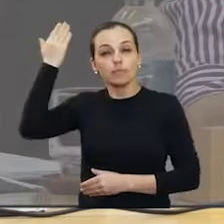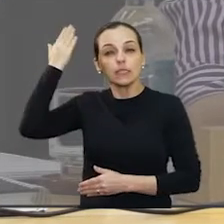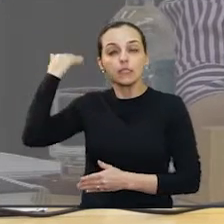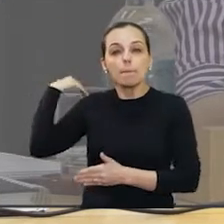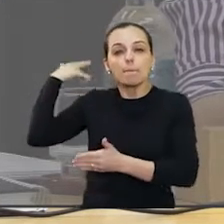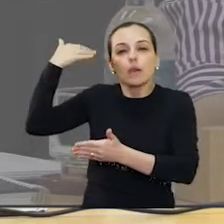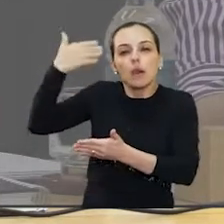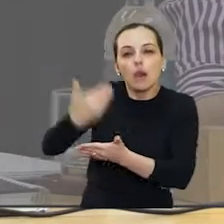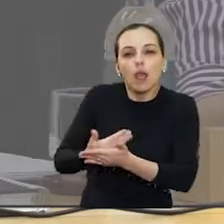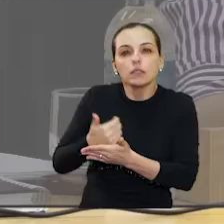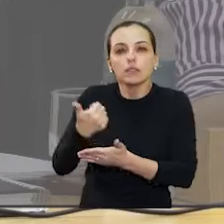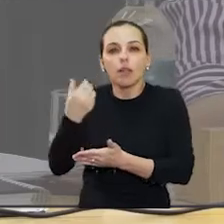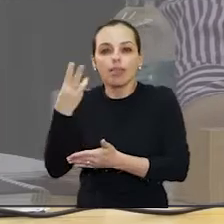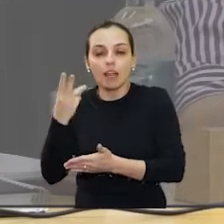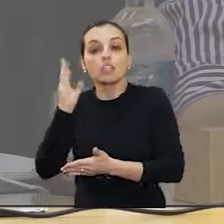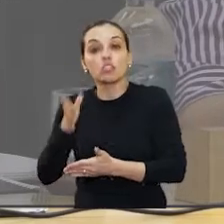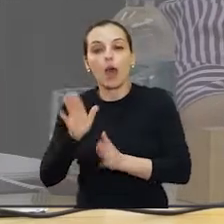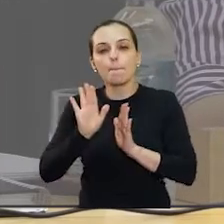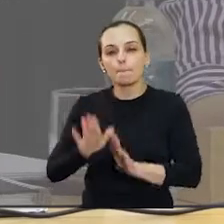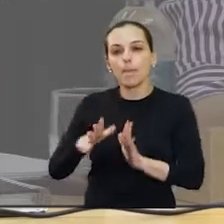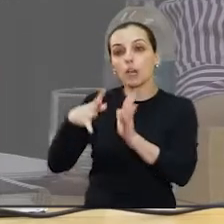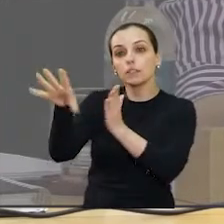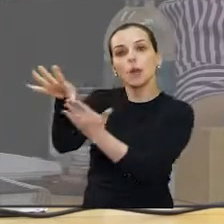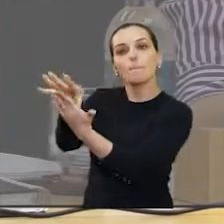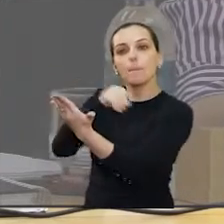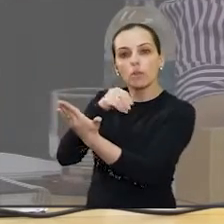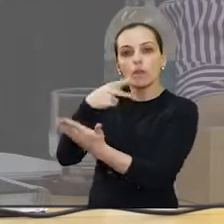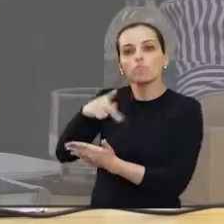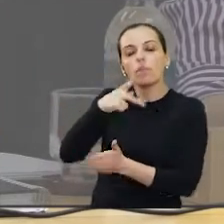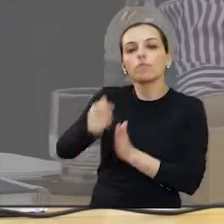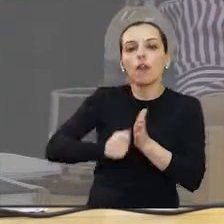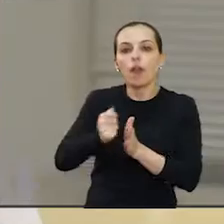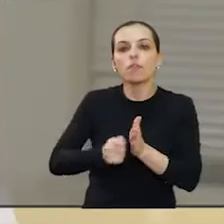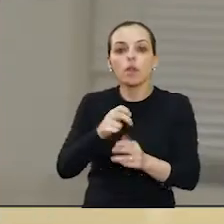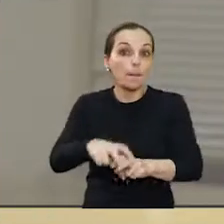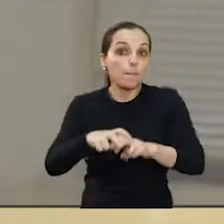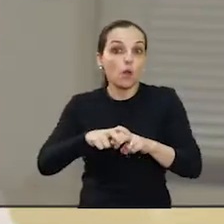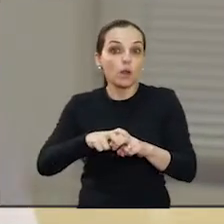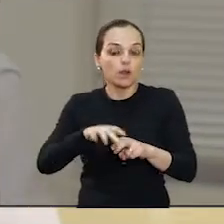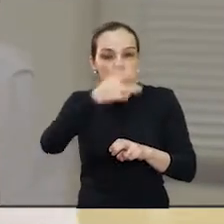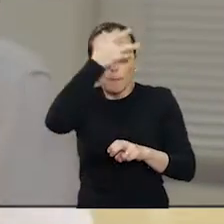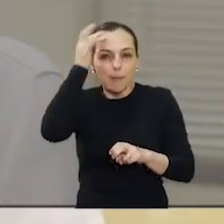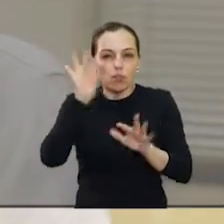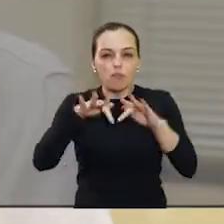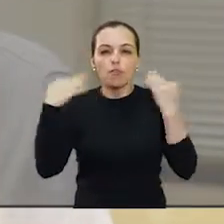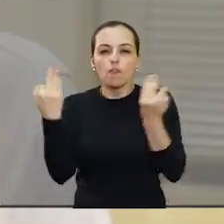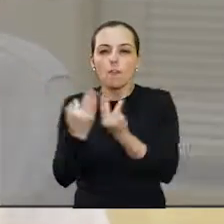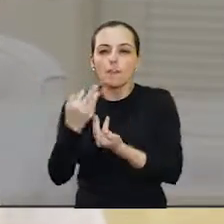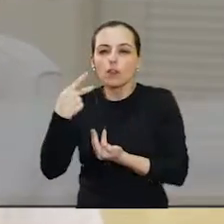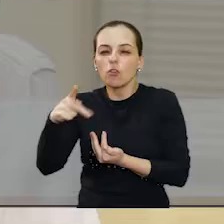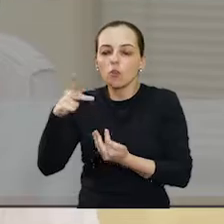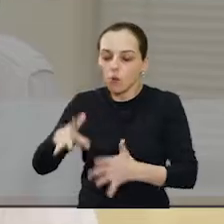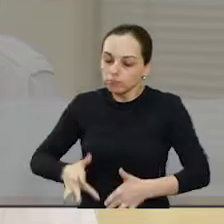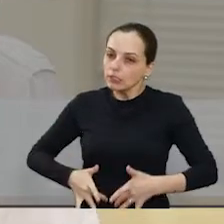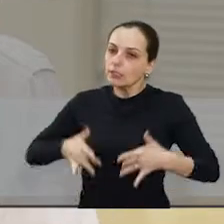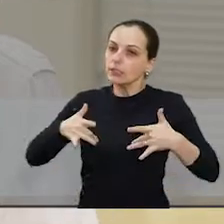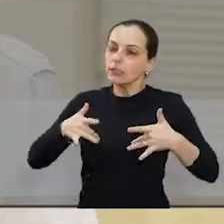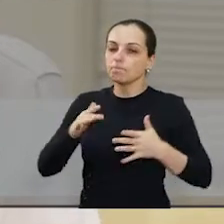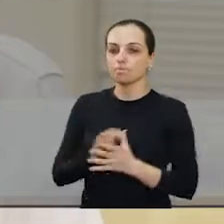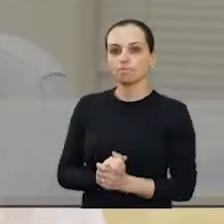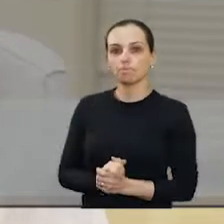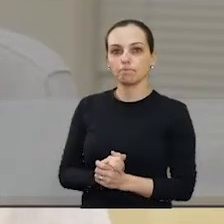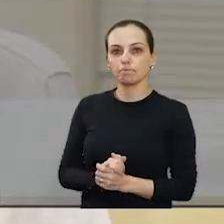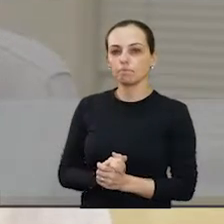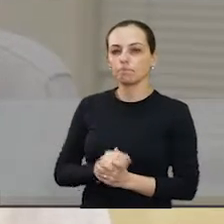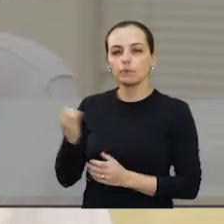os rumos da cidade, o que é motivo de satisfação para a família do historiador. Para a gente é muito importante. Muito importante porque,